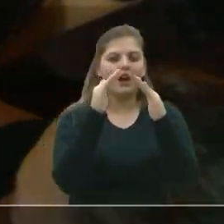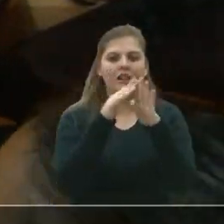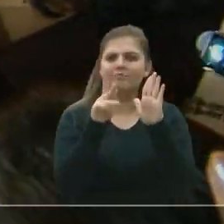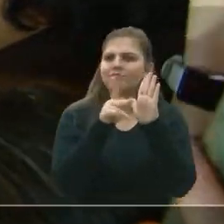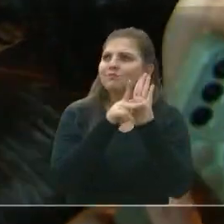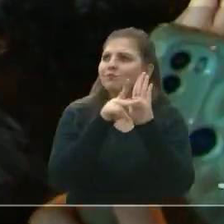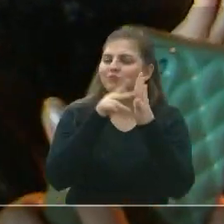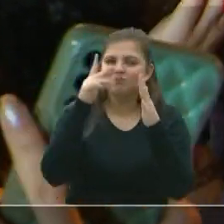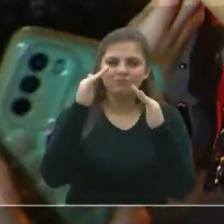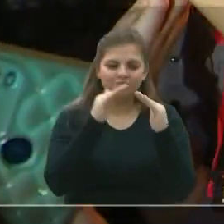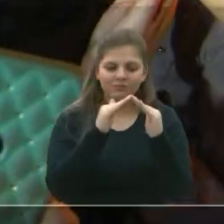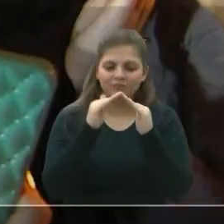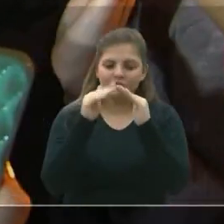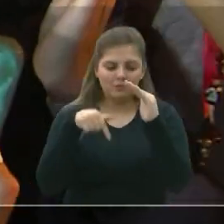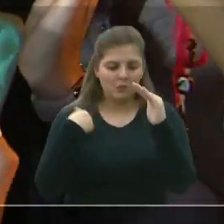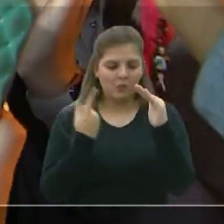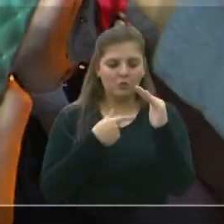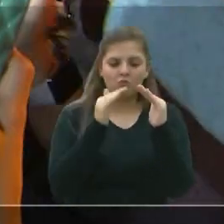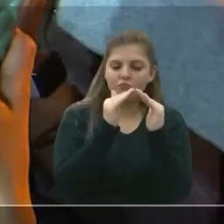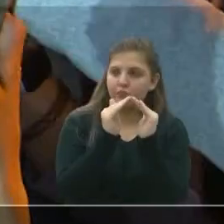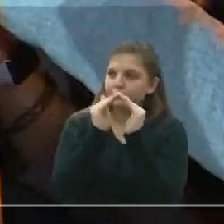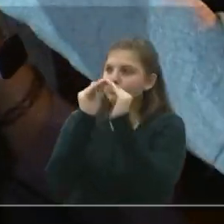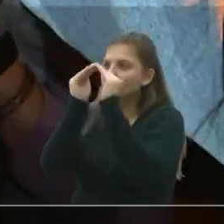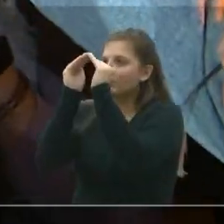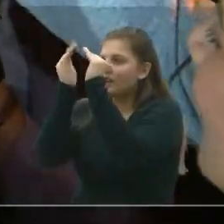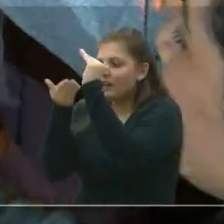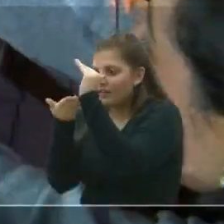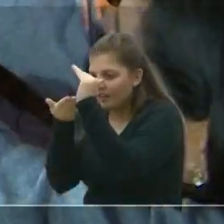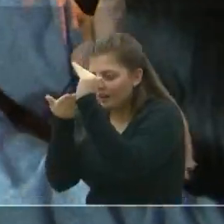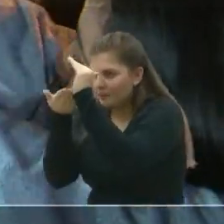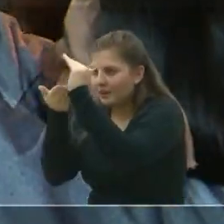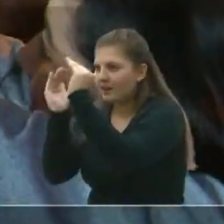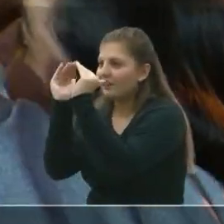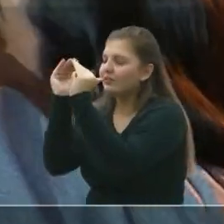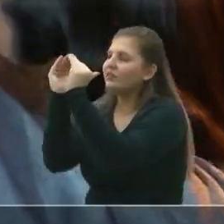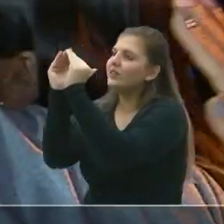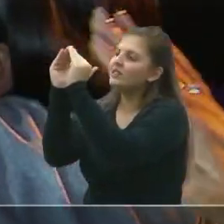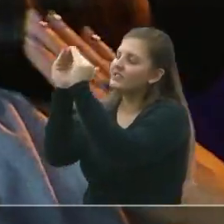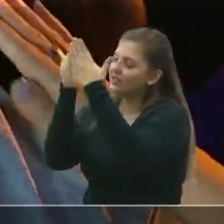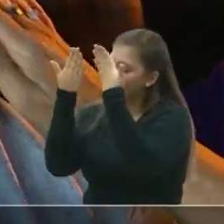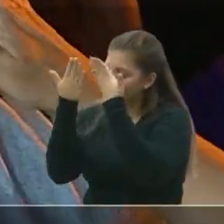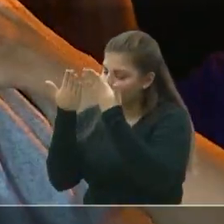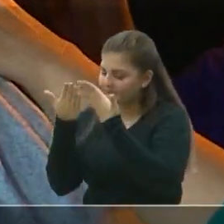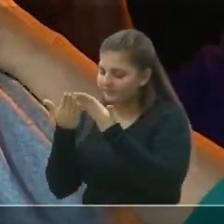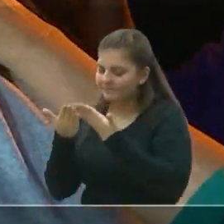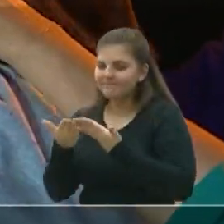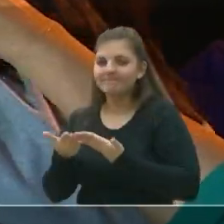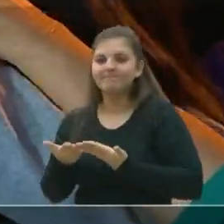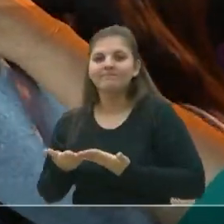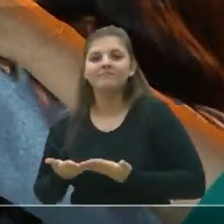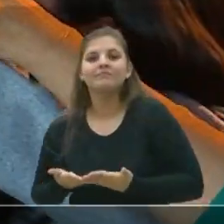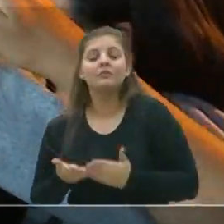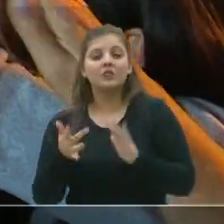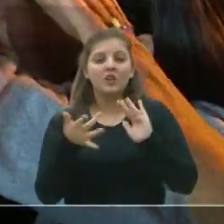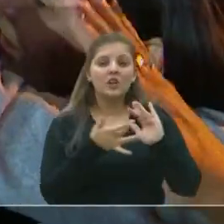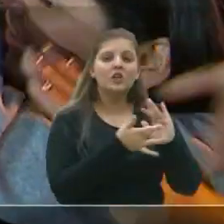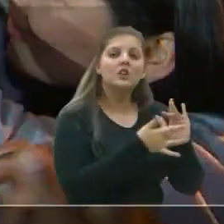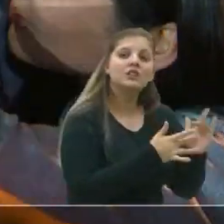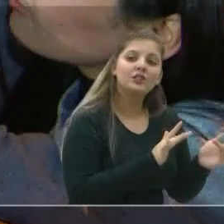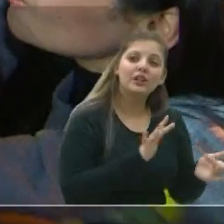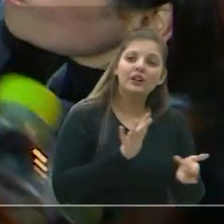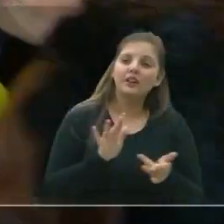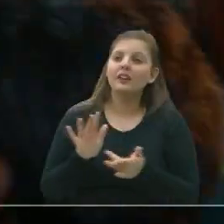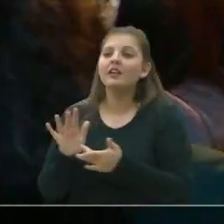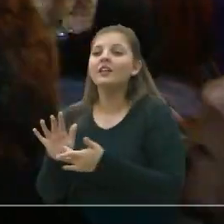Sua casa, nós deixamos ela pra você. Pra quem você deixa sua casa? Pra quem,